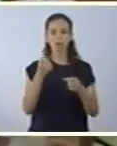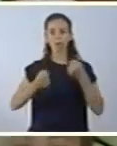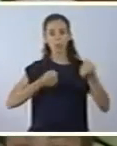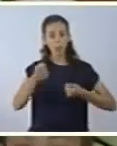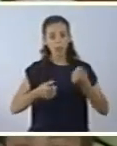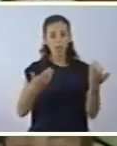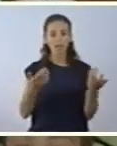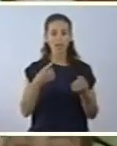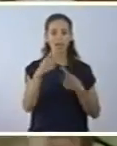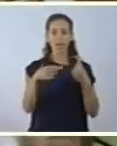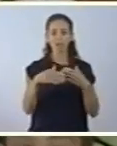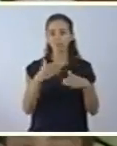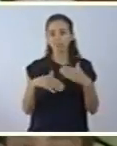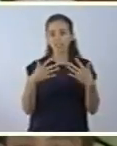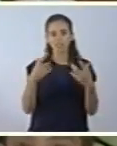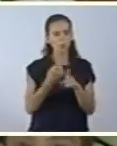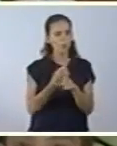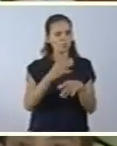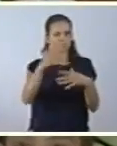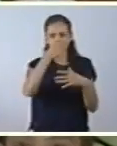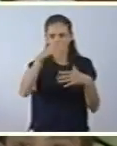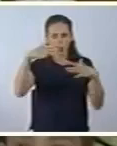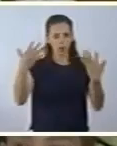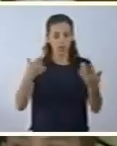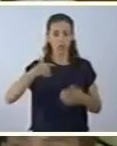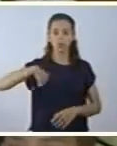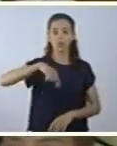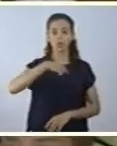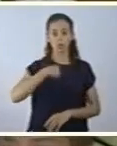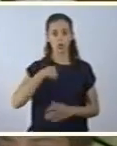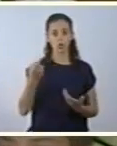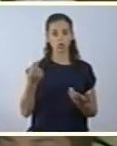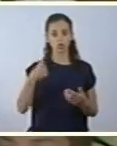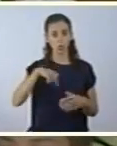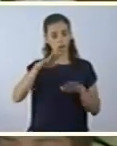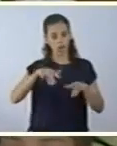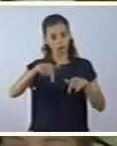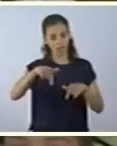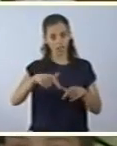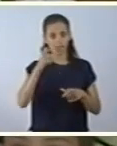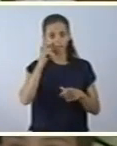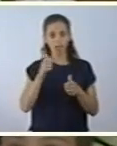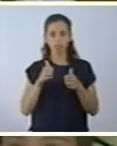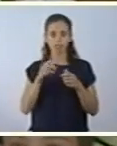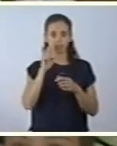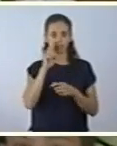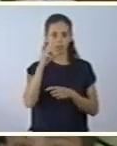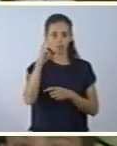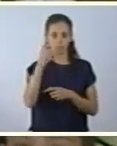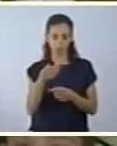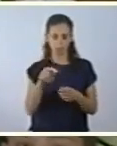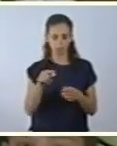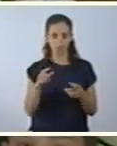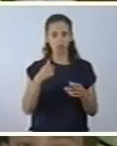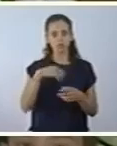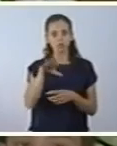correr, outros estarão a fazer outra coisa qualquer. Mas nós que estamos aqui, aqueles que nos acompanham, escolhemos